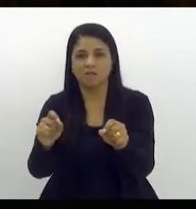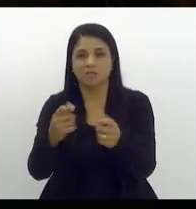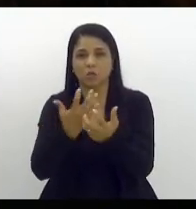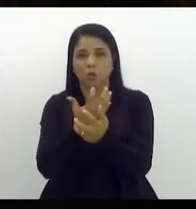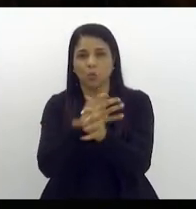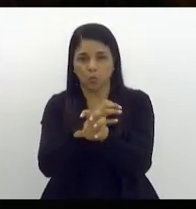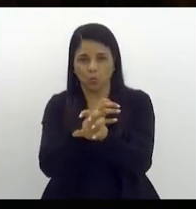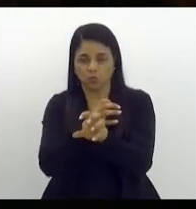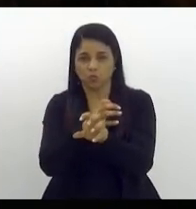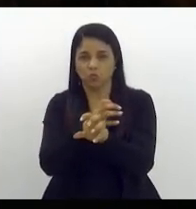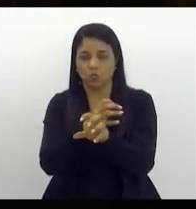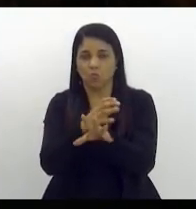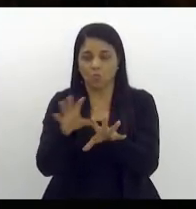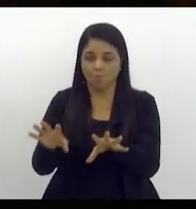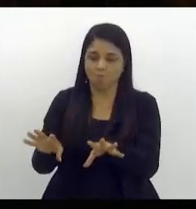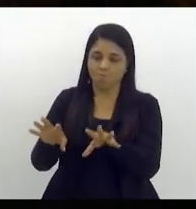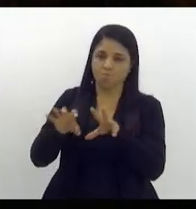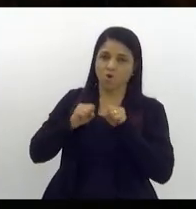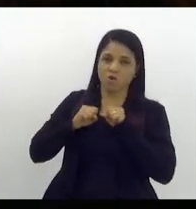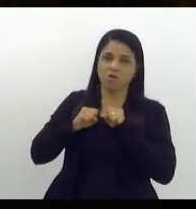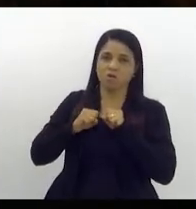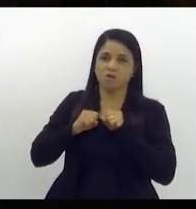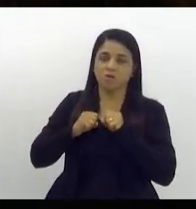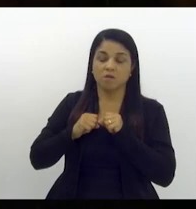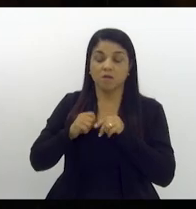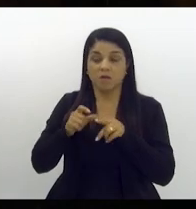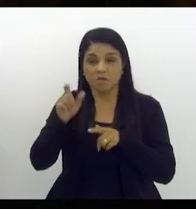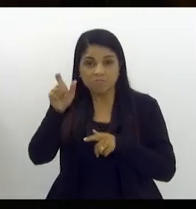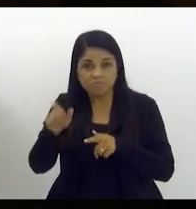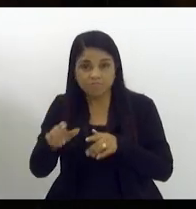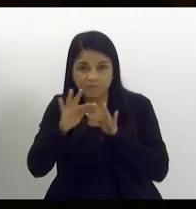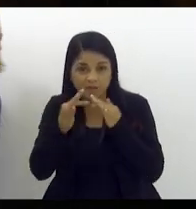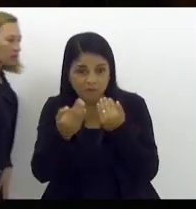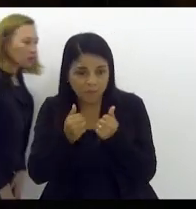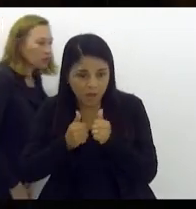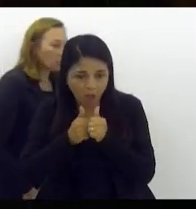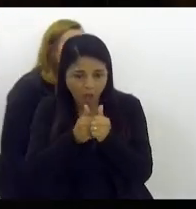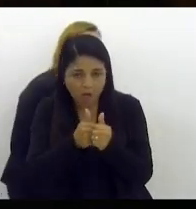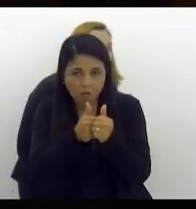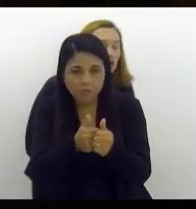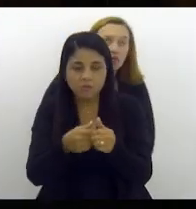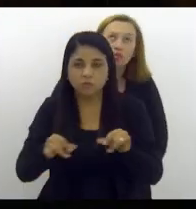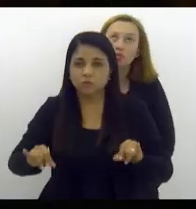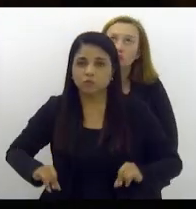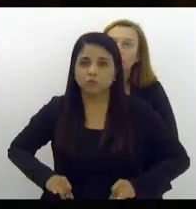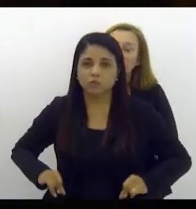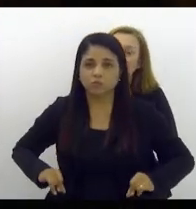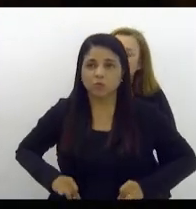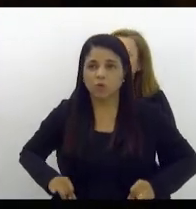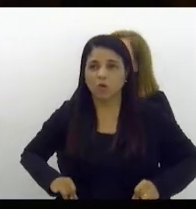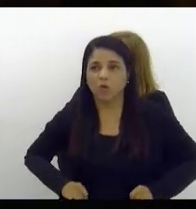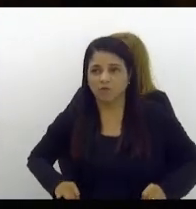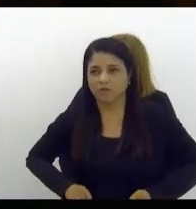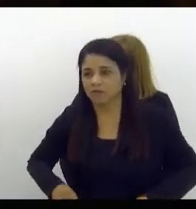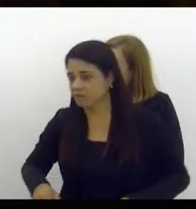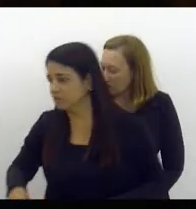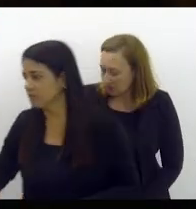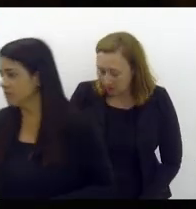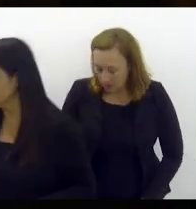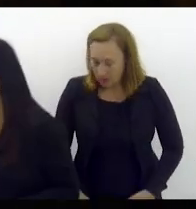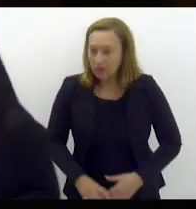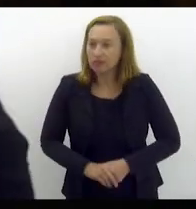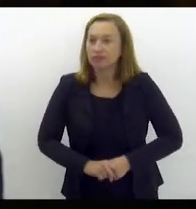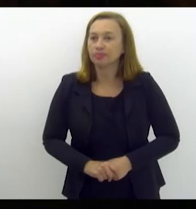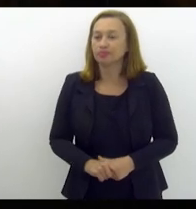pega, a pessoa que vai acompanhando, a família inteira sofre muito com isso, que é uma doença que muito